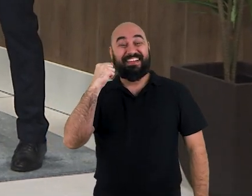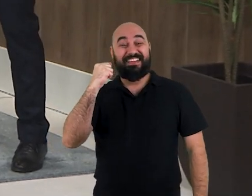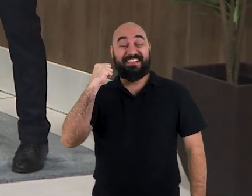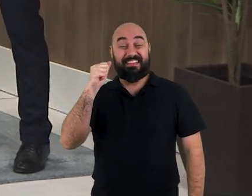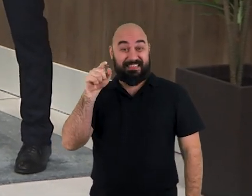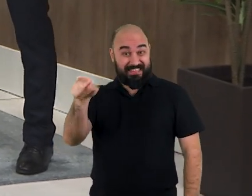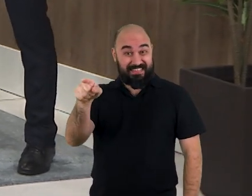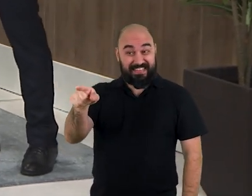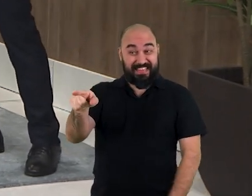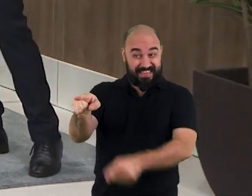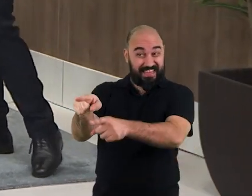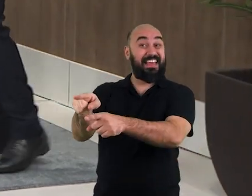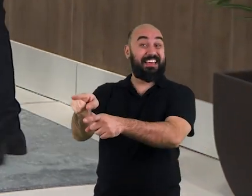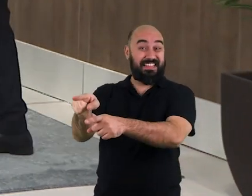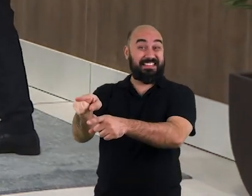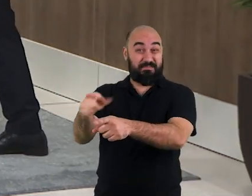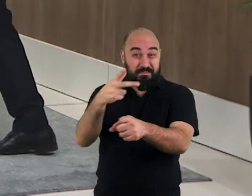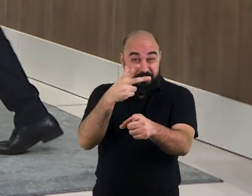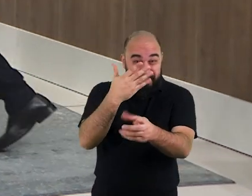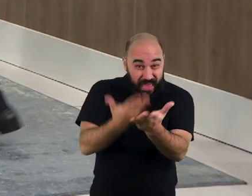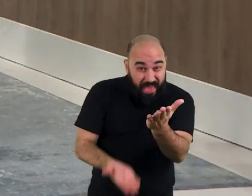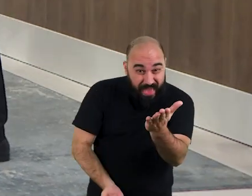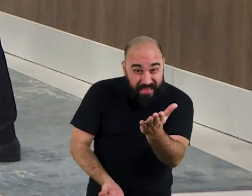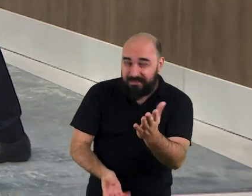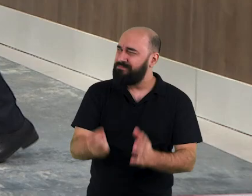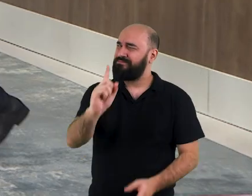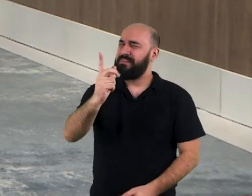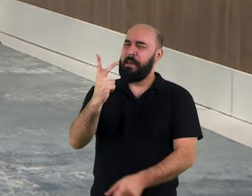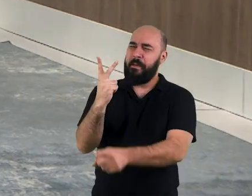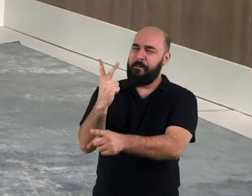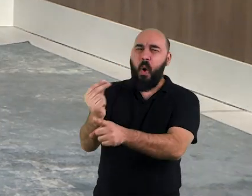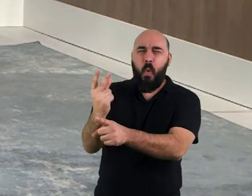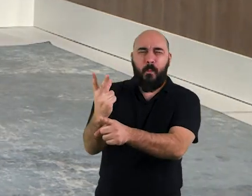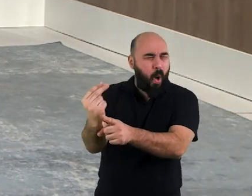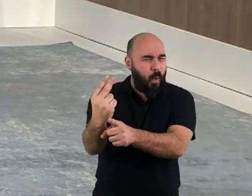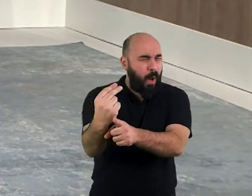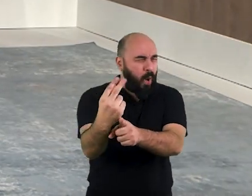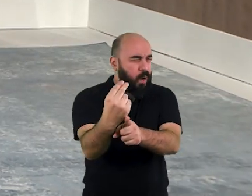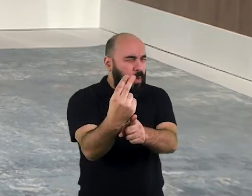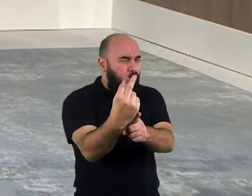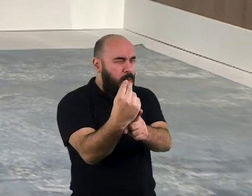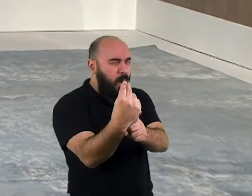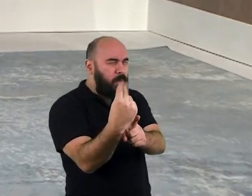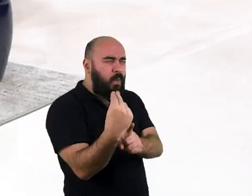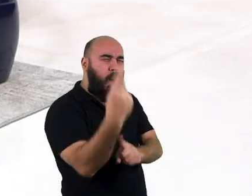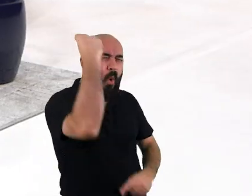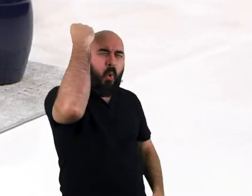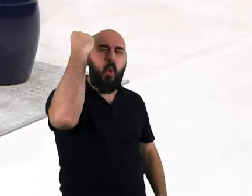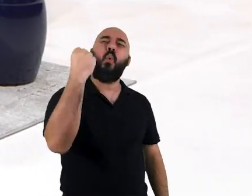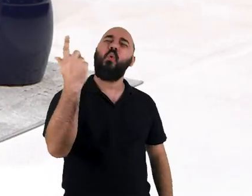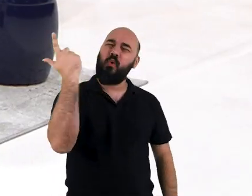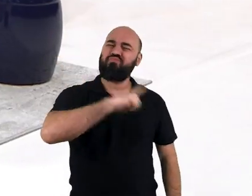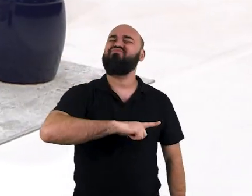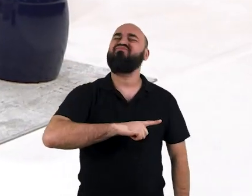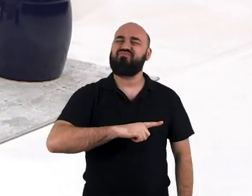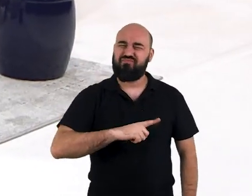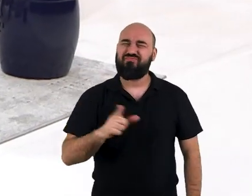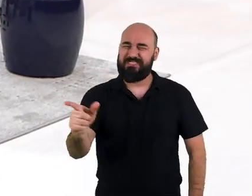vencer. Não há batalha perdida com